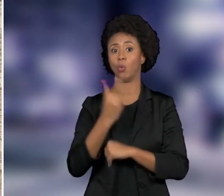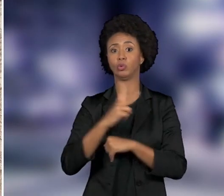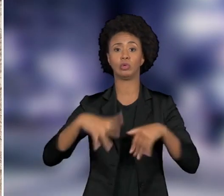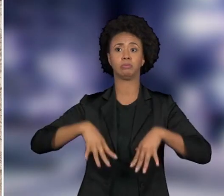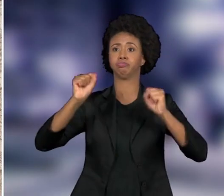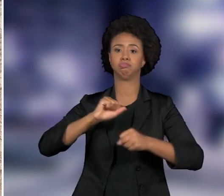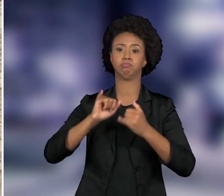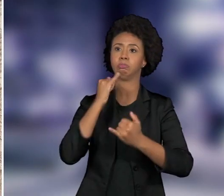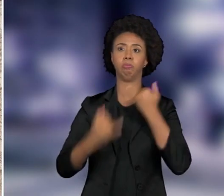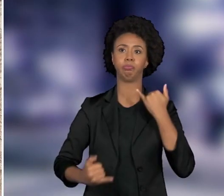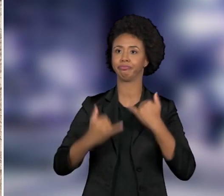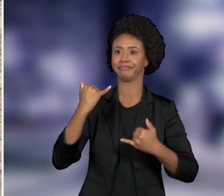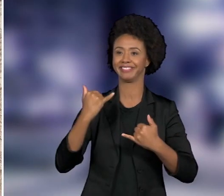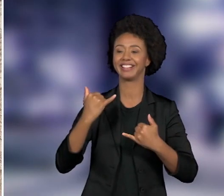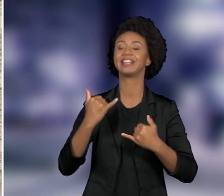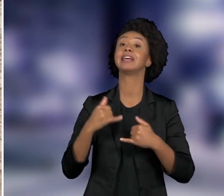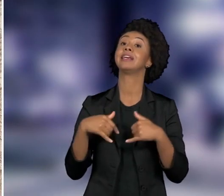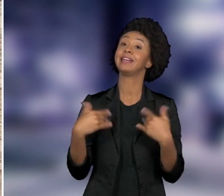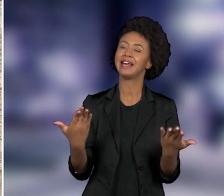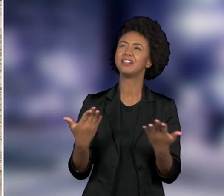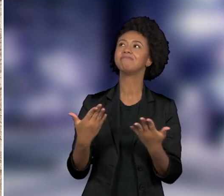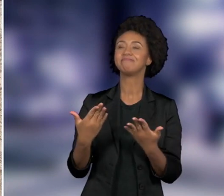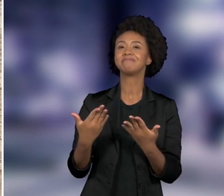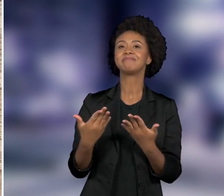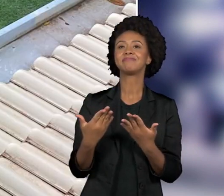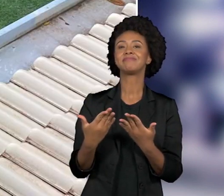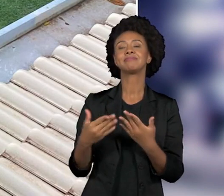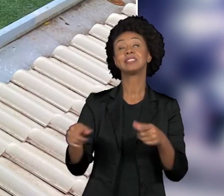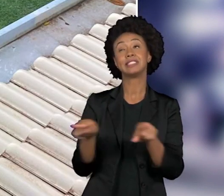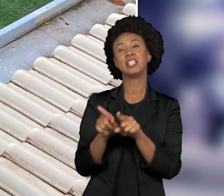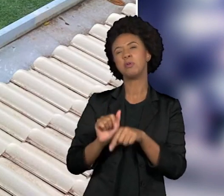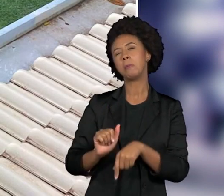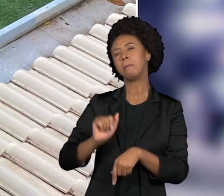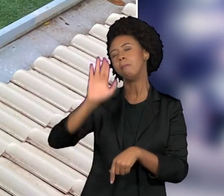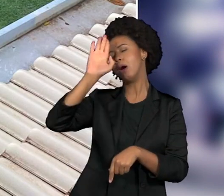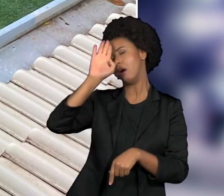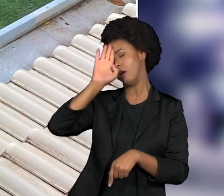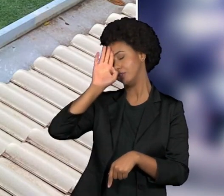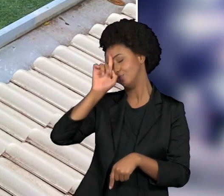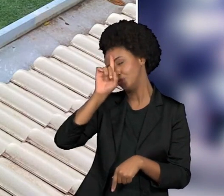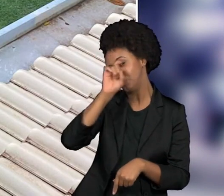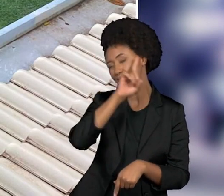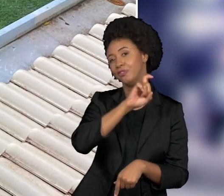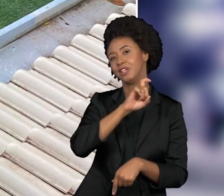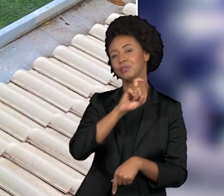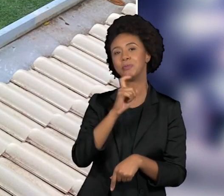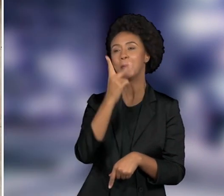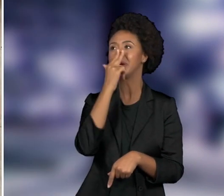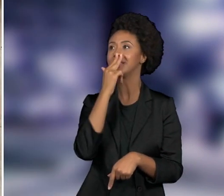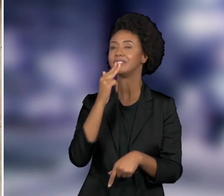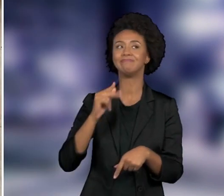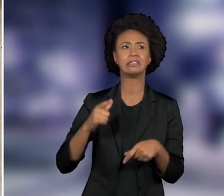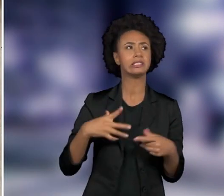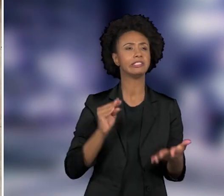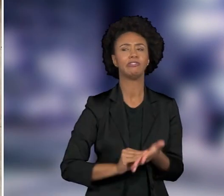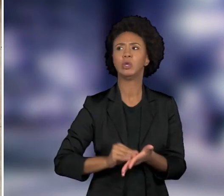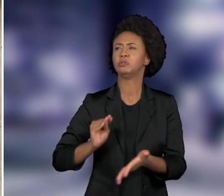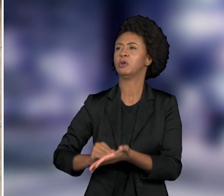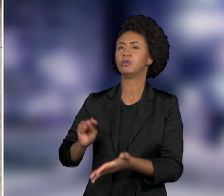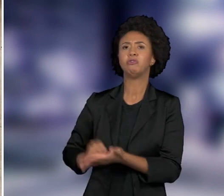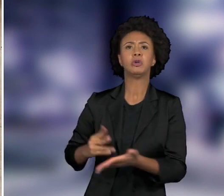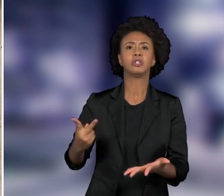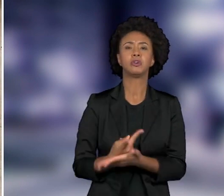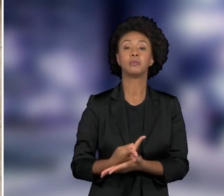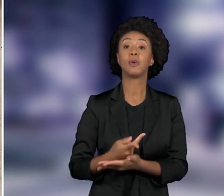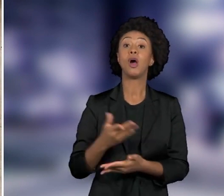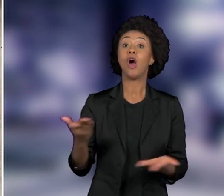os primeiros dias, essa acho que foi a parte mais difícil. Parecia que estava faltando alguma coisa. E hoje, assim, quando acaba, ai,